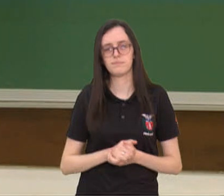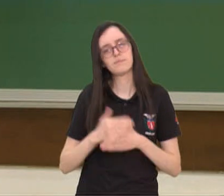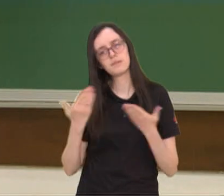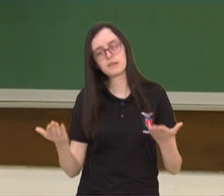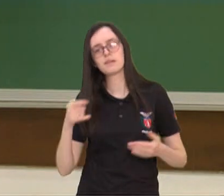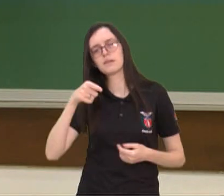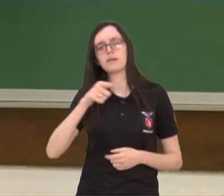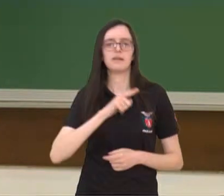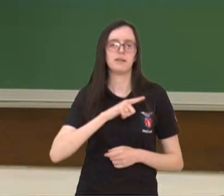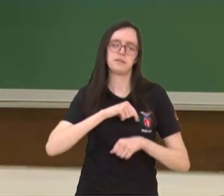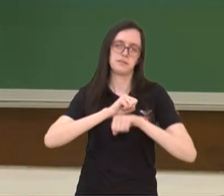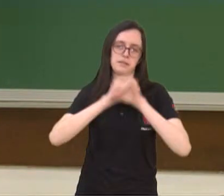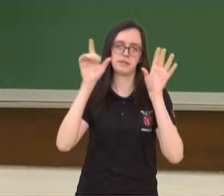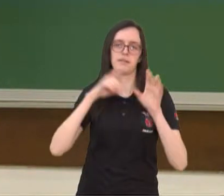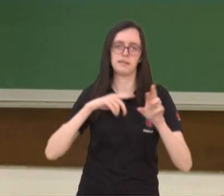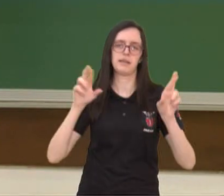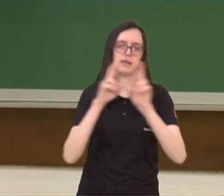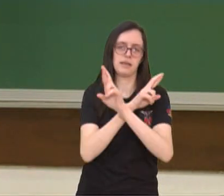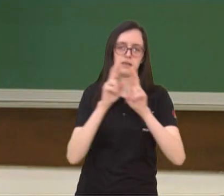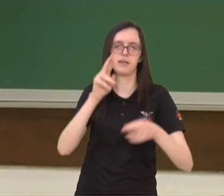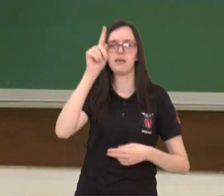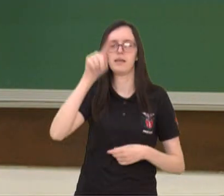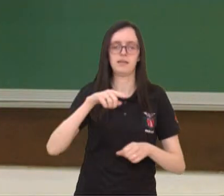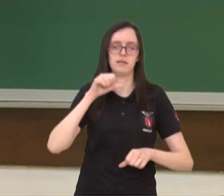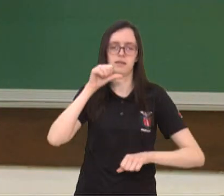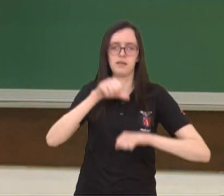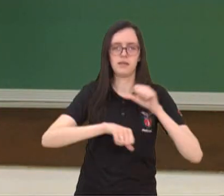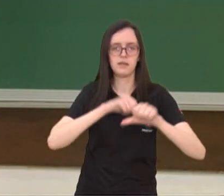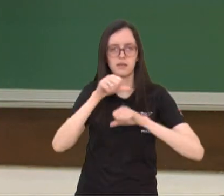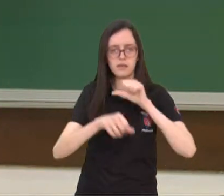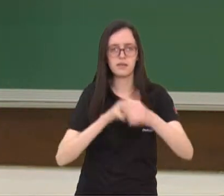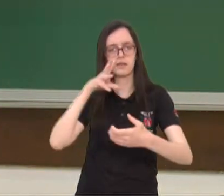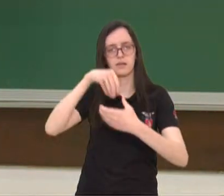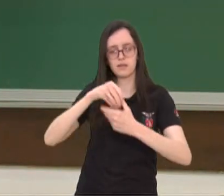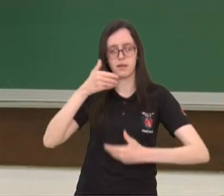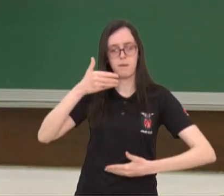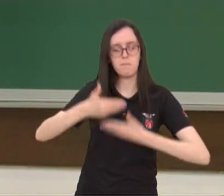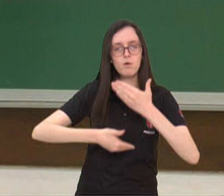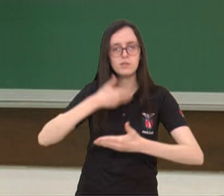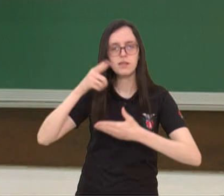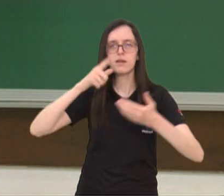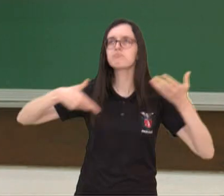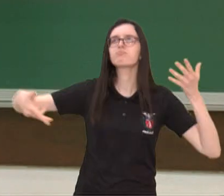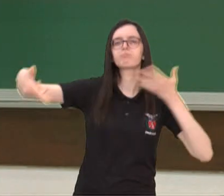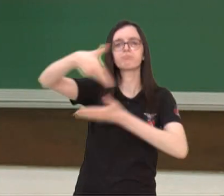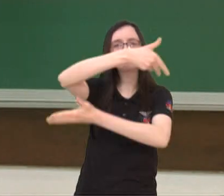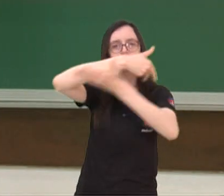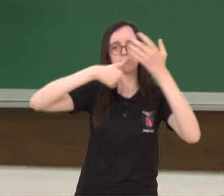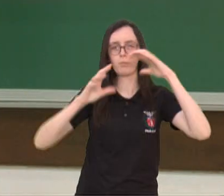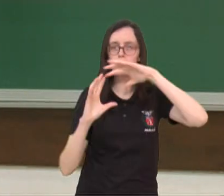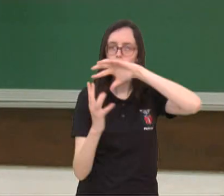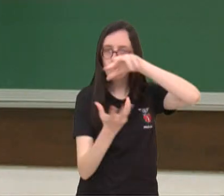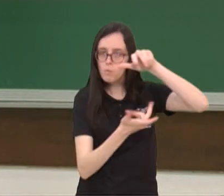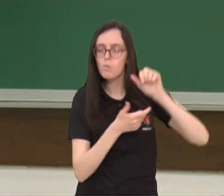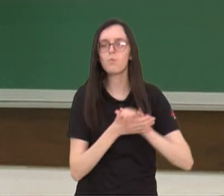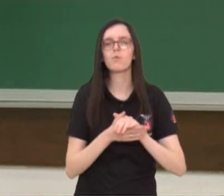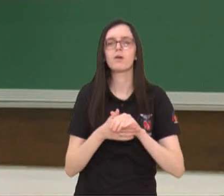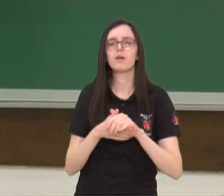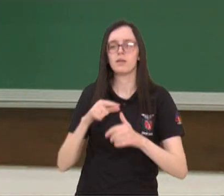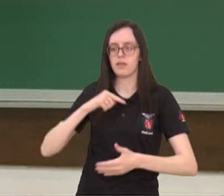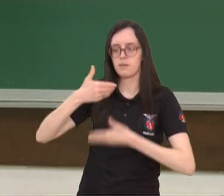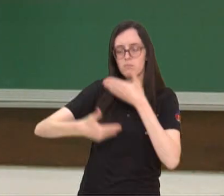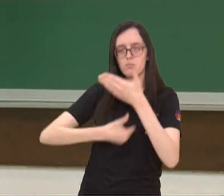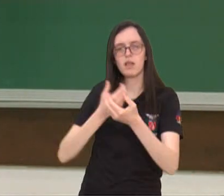está, obviamente, atrelado aí às mudanças dentro do processo da globalização, né? Processo de